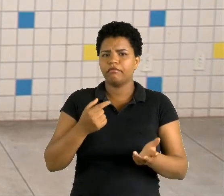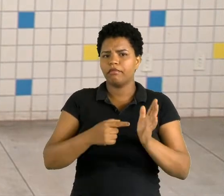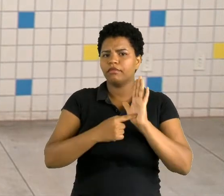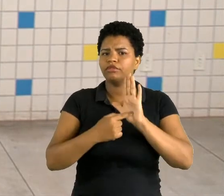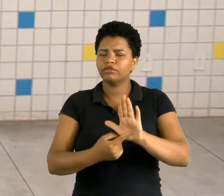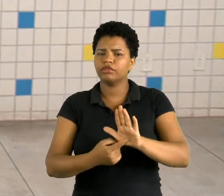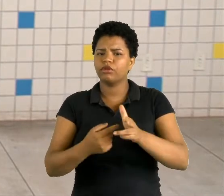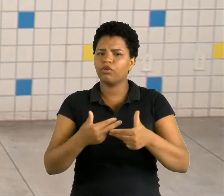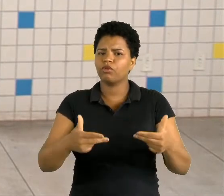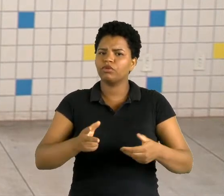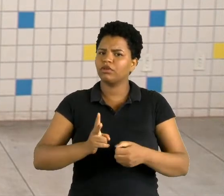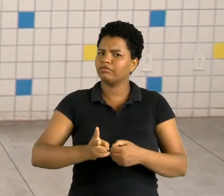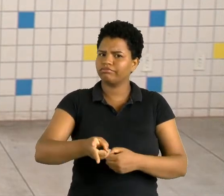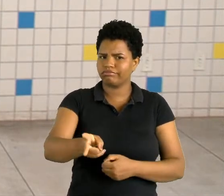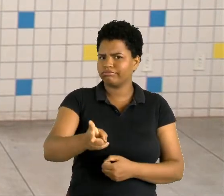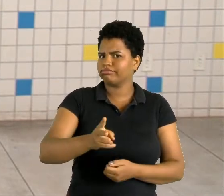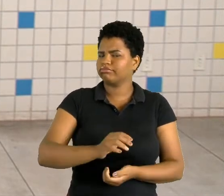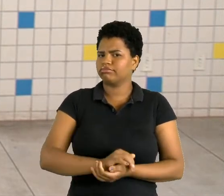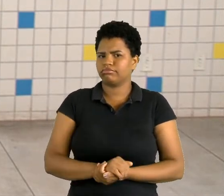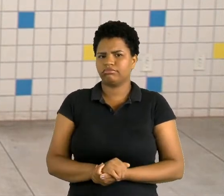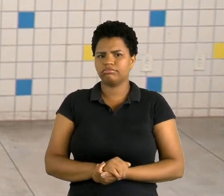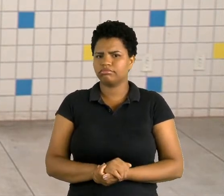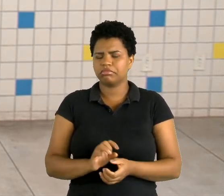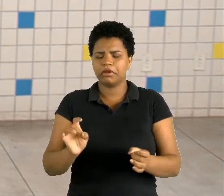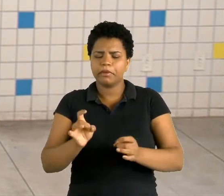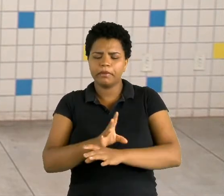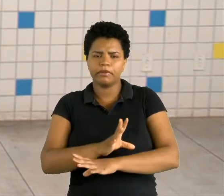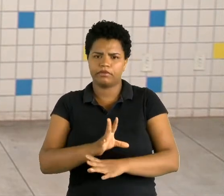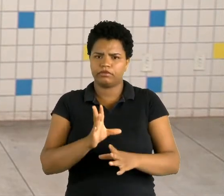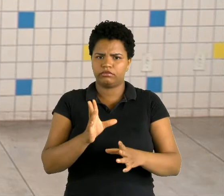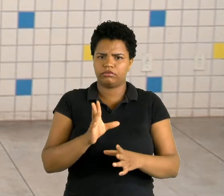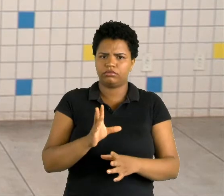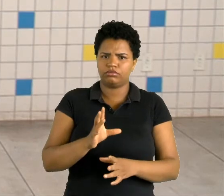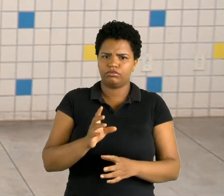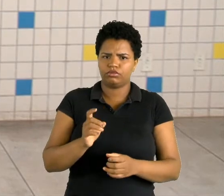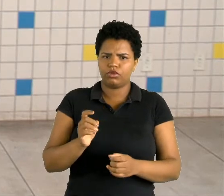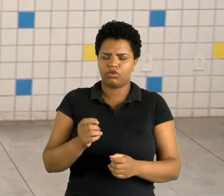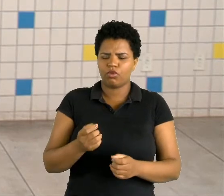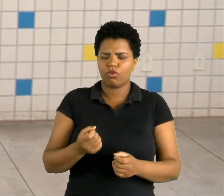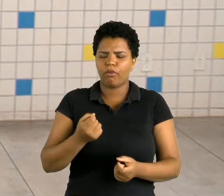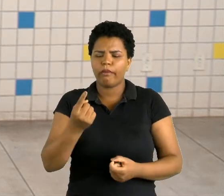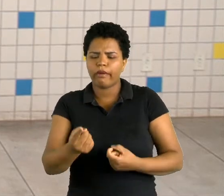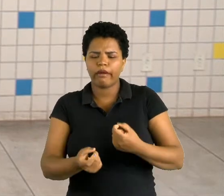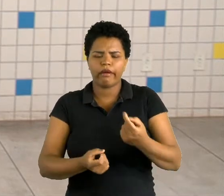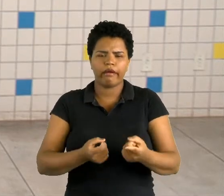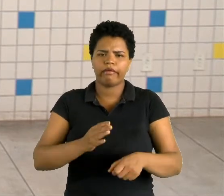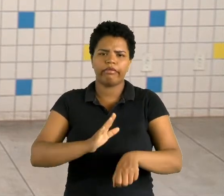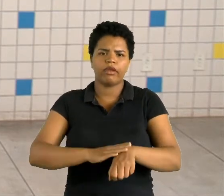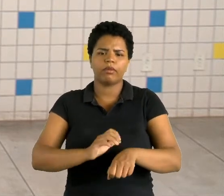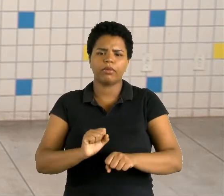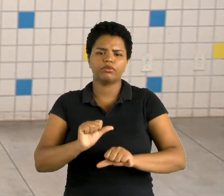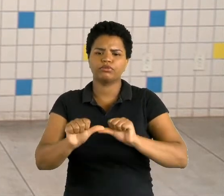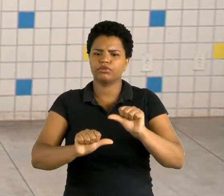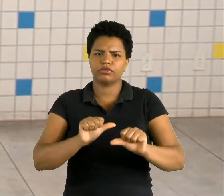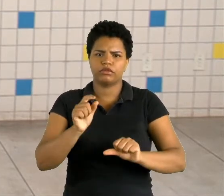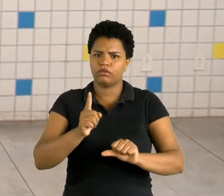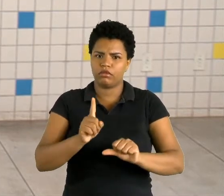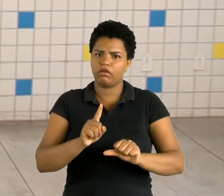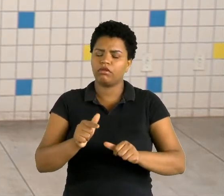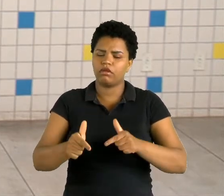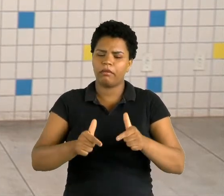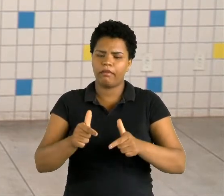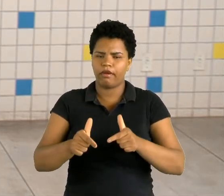né? Algo que acontece e pronto, não é algo temporário, eles não estão trabalhando por um período de tempo,